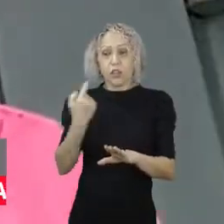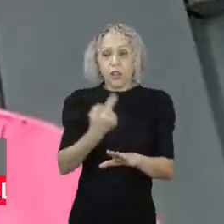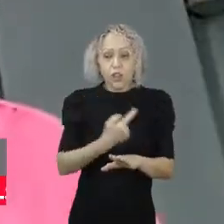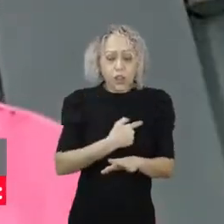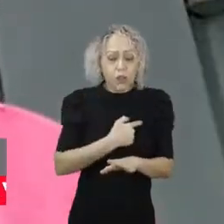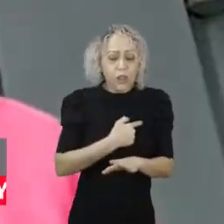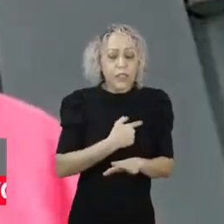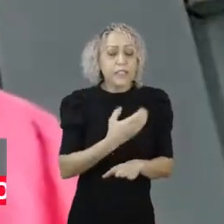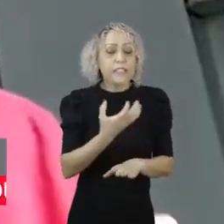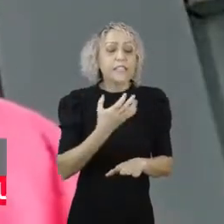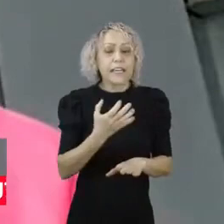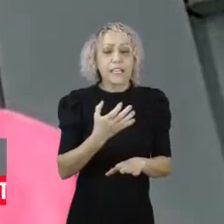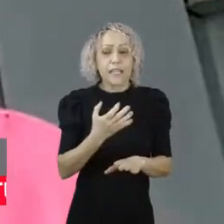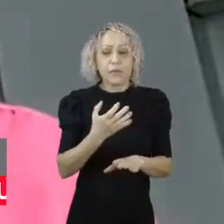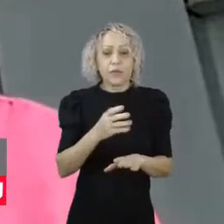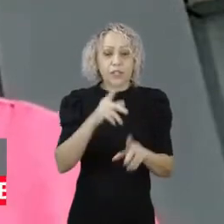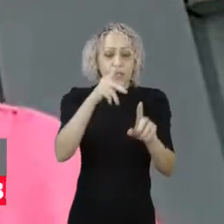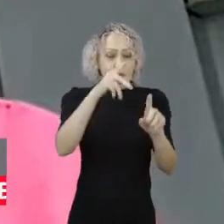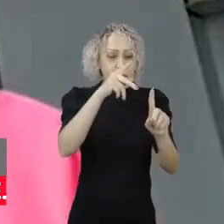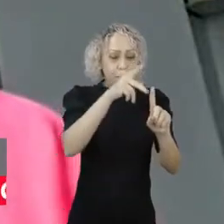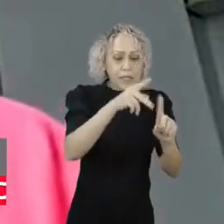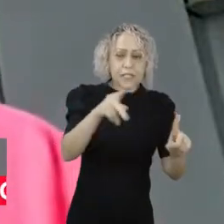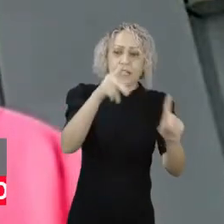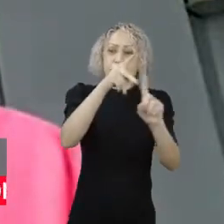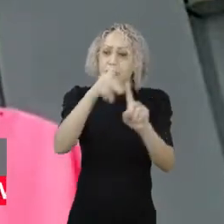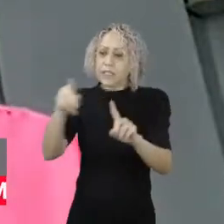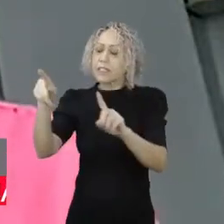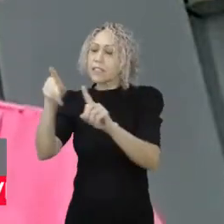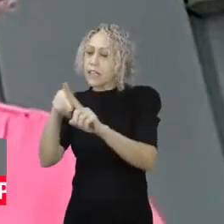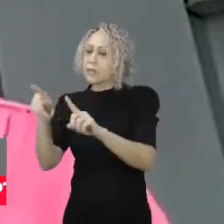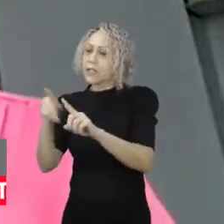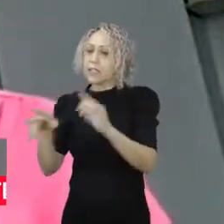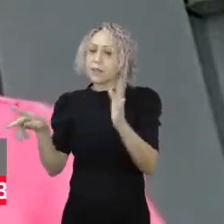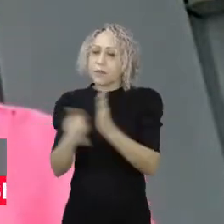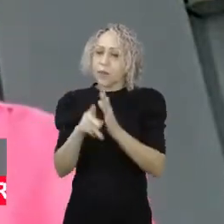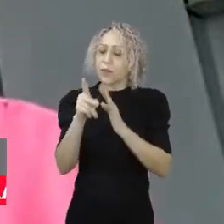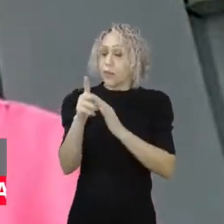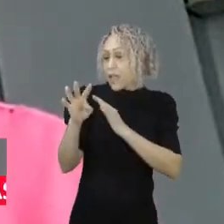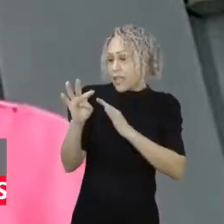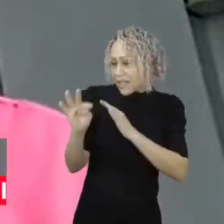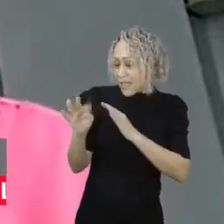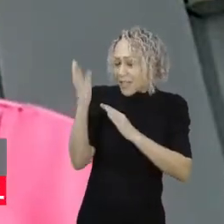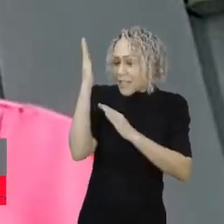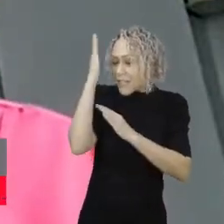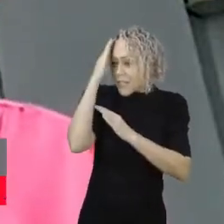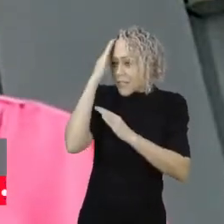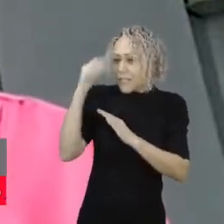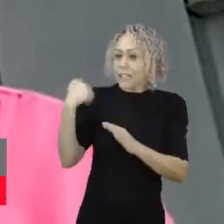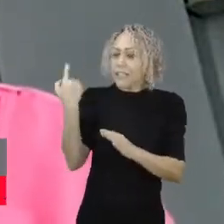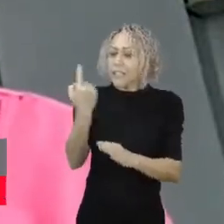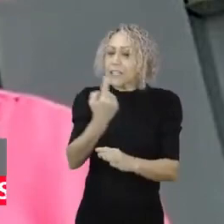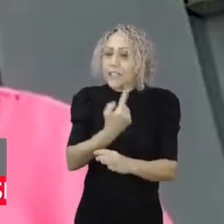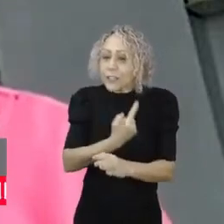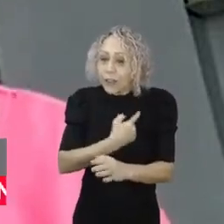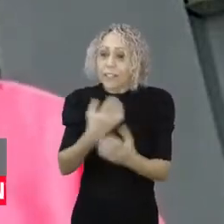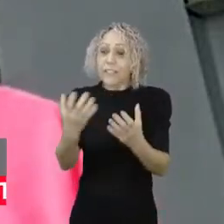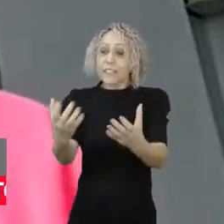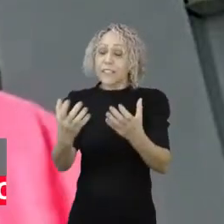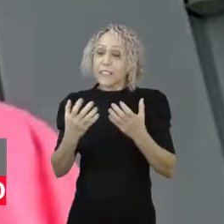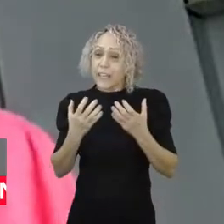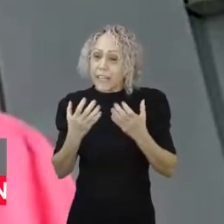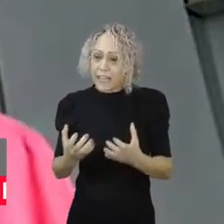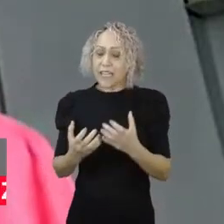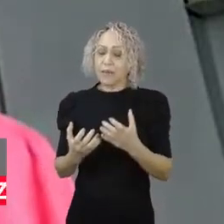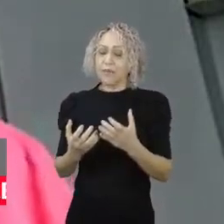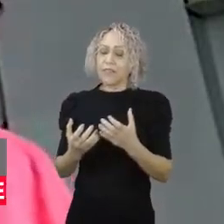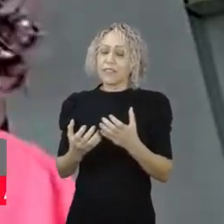enquanto direção nacional, estamos dizendo, vamos eleger muitos prefeitos e prefeitas, muitos,